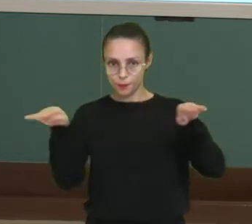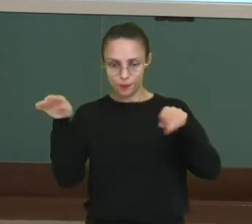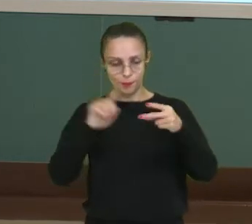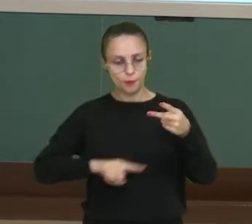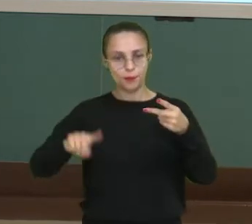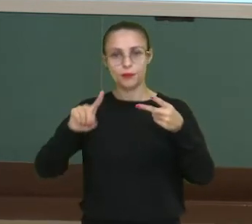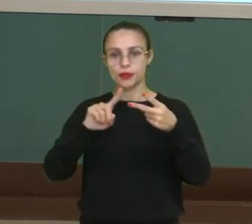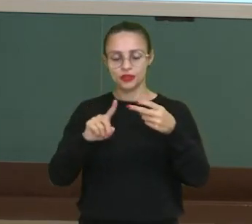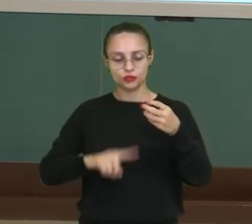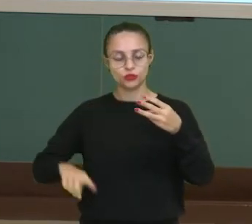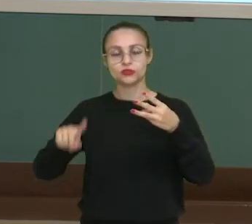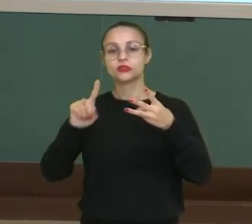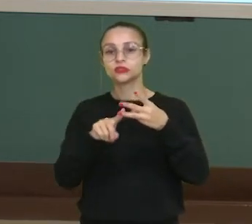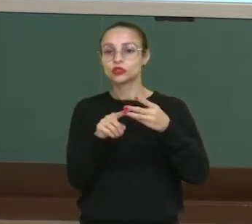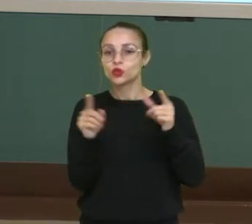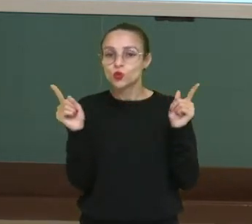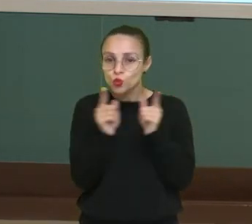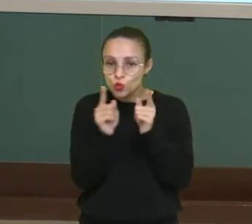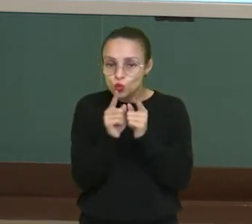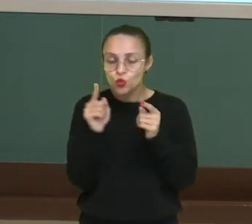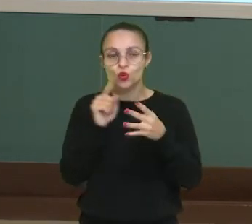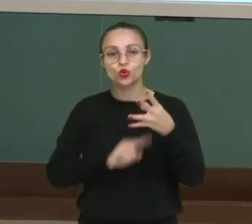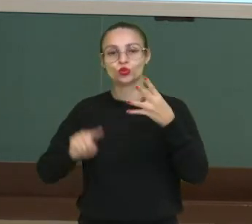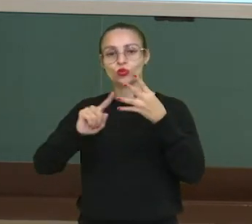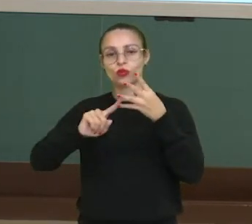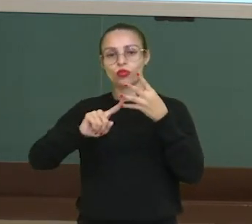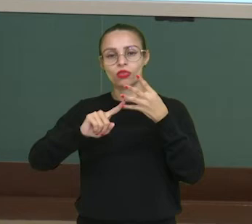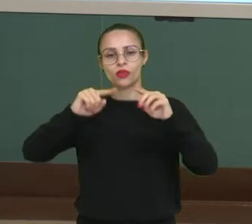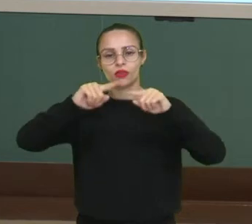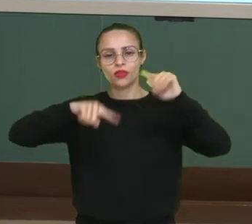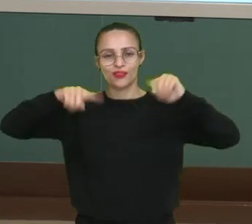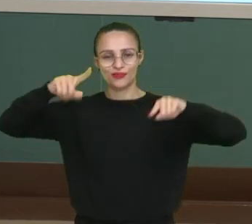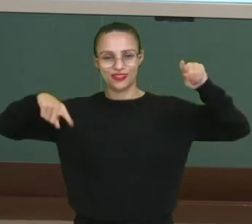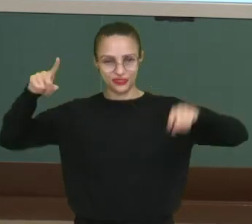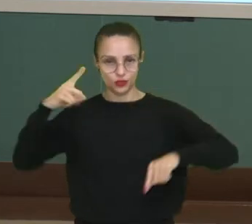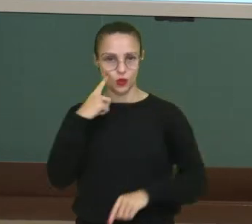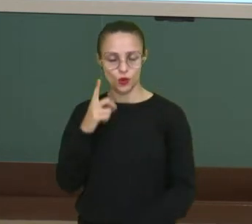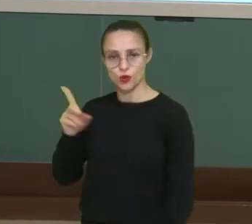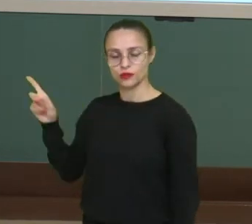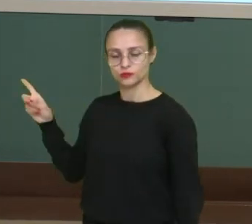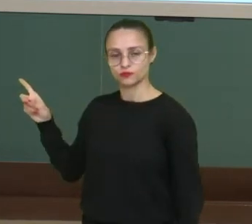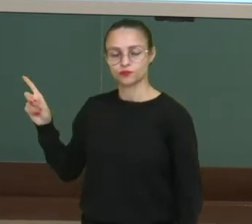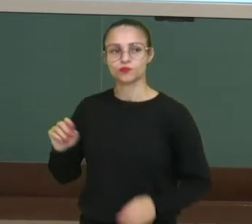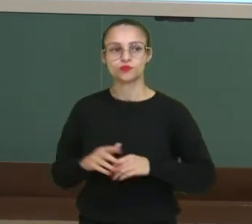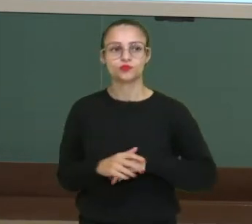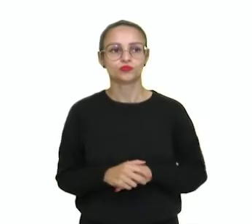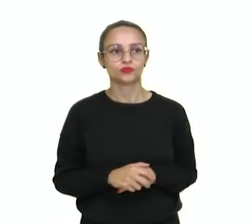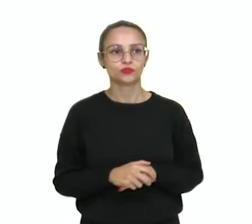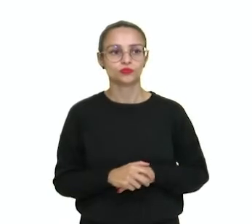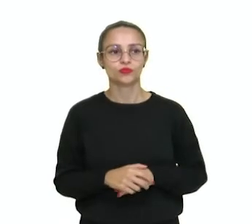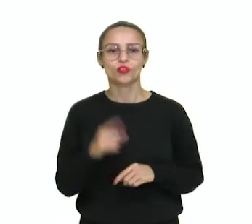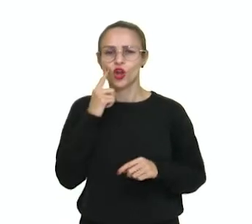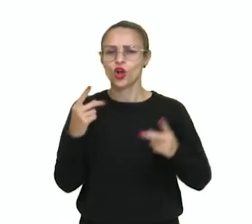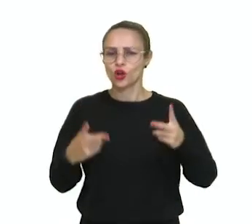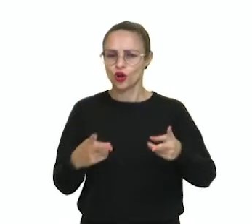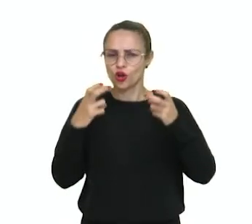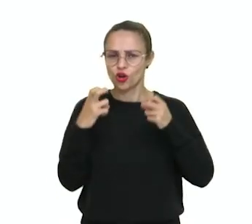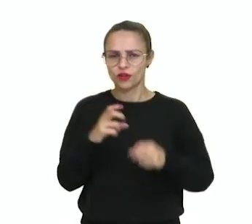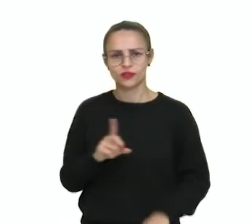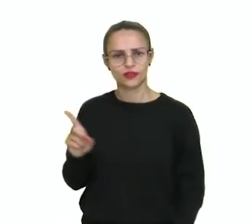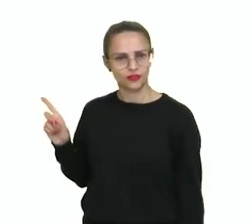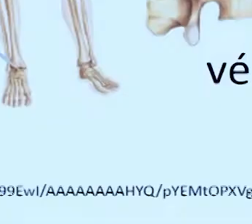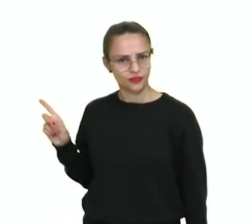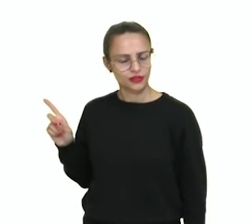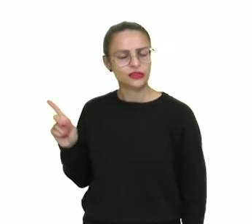os curtos e os irregulares. Vamos dar uma olhada na imagem? Vem cá pertinho. Repare no esqueleto.